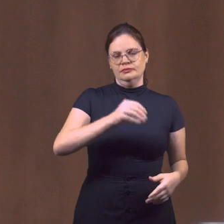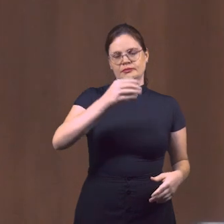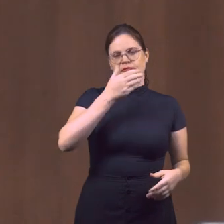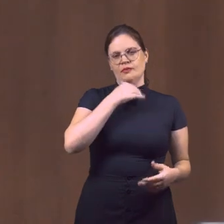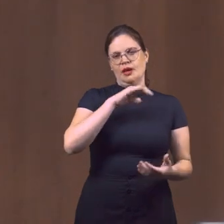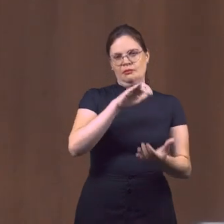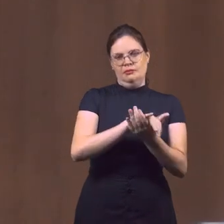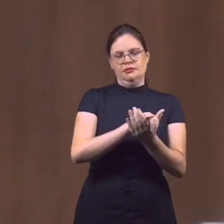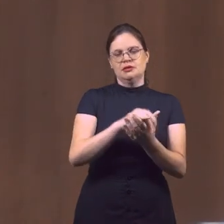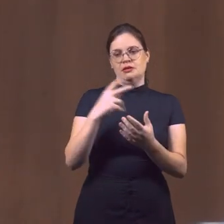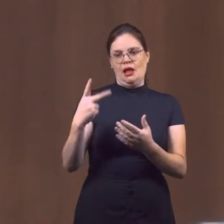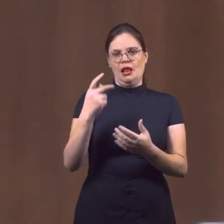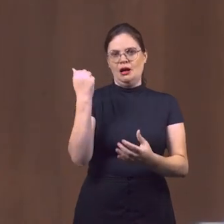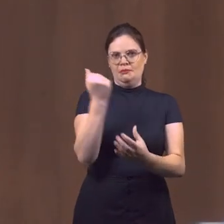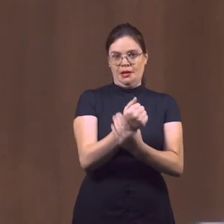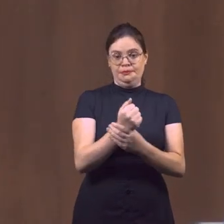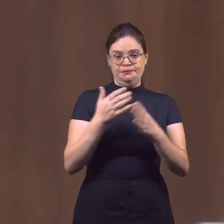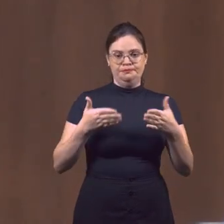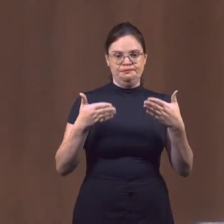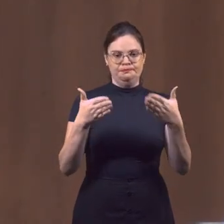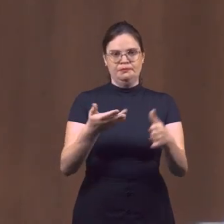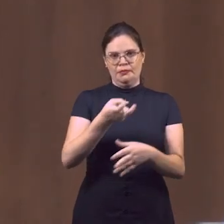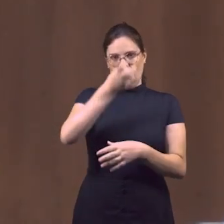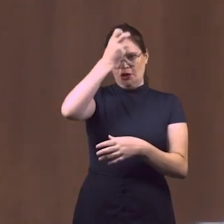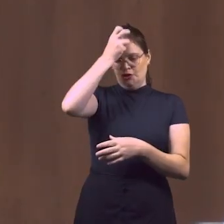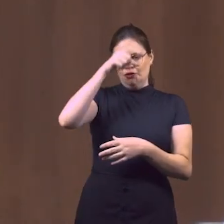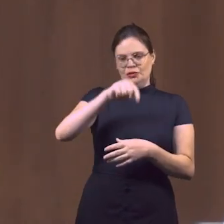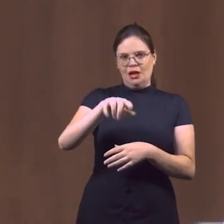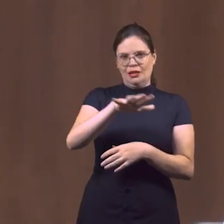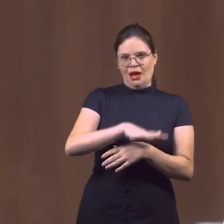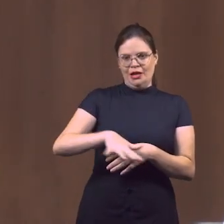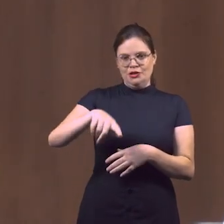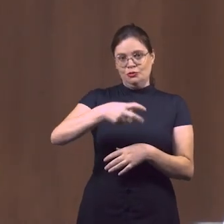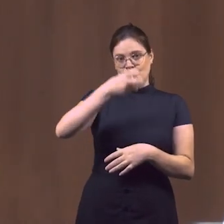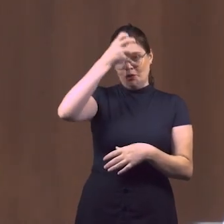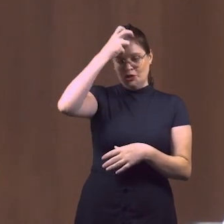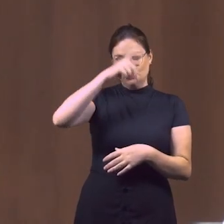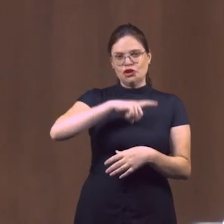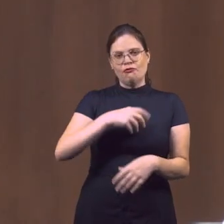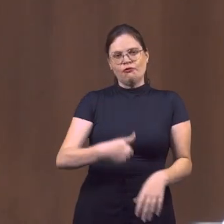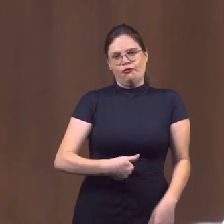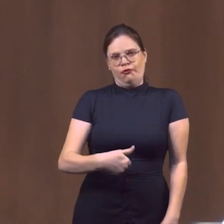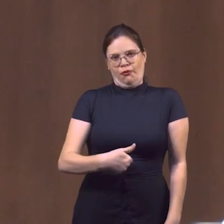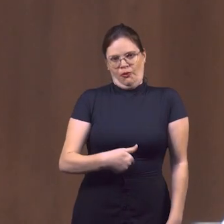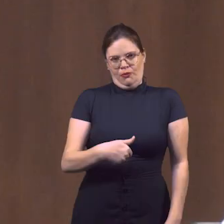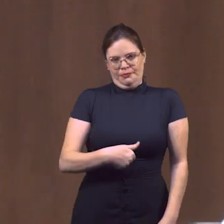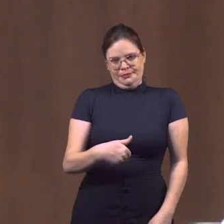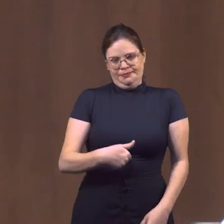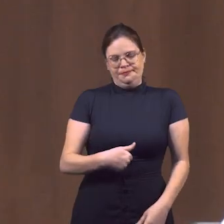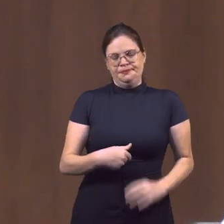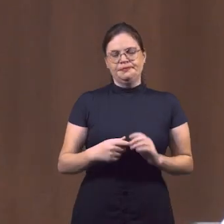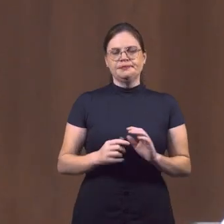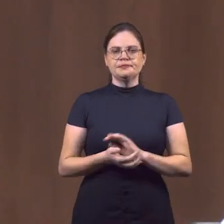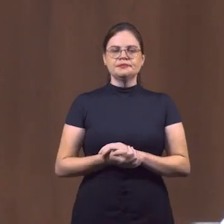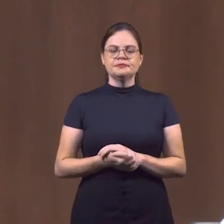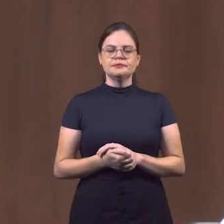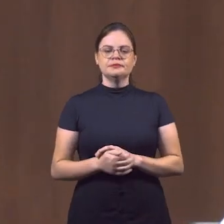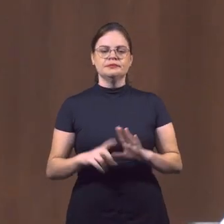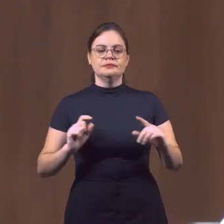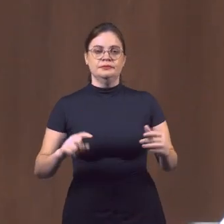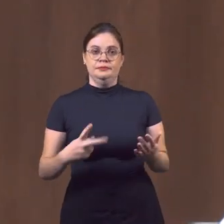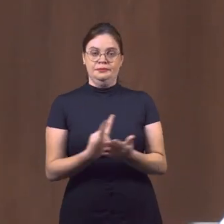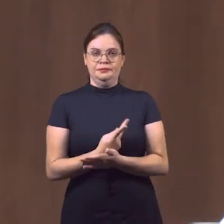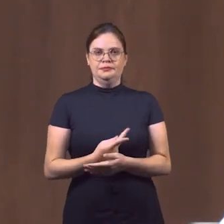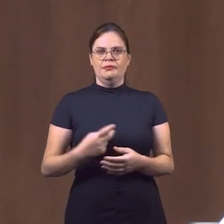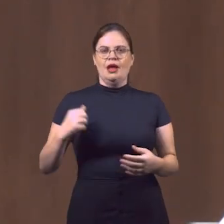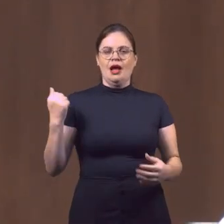uma fome naquela região e a palavra nos fala que Abraão ele teve medo de